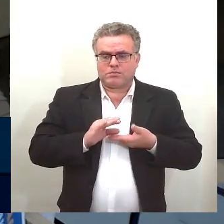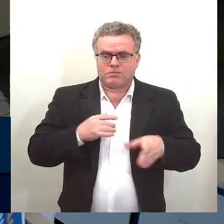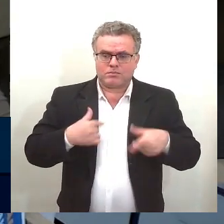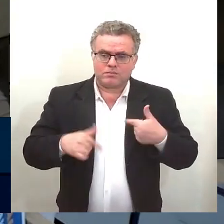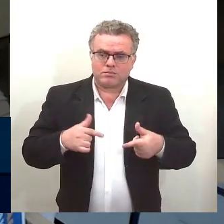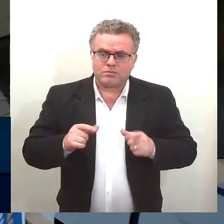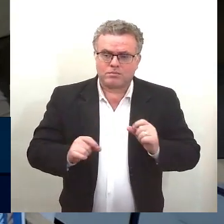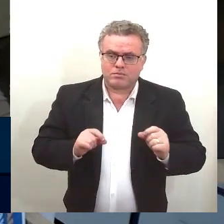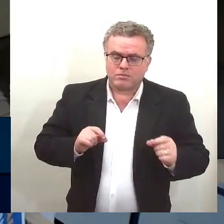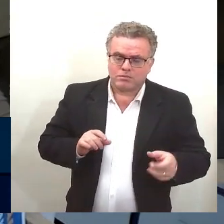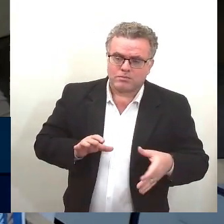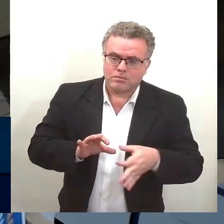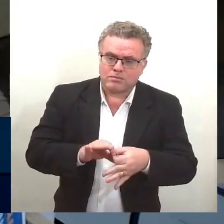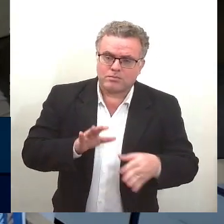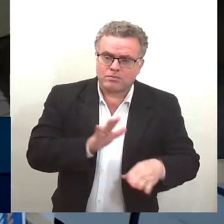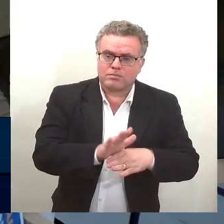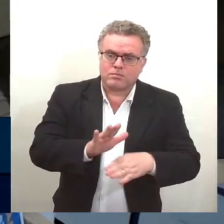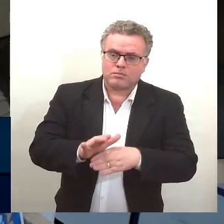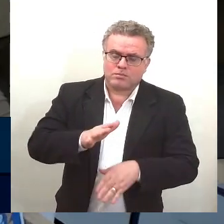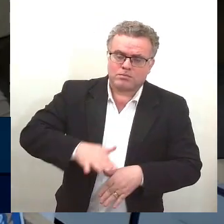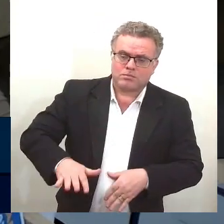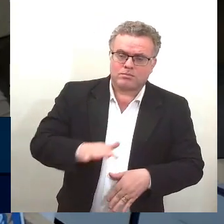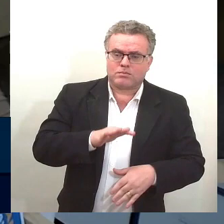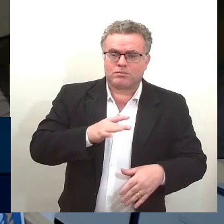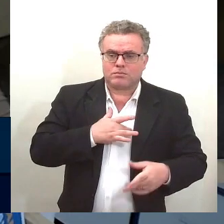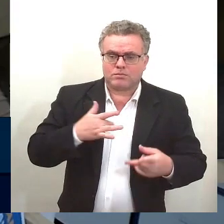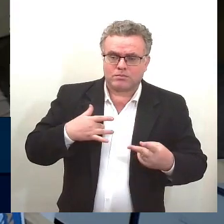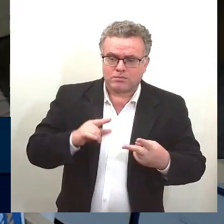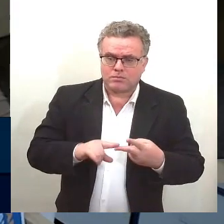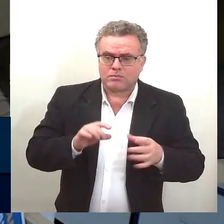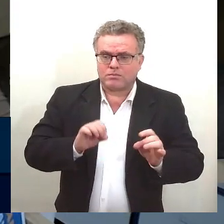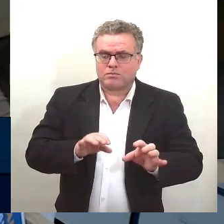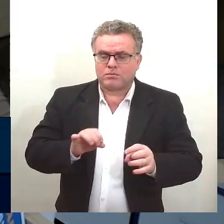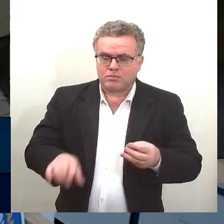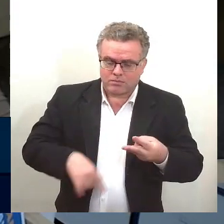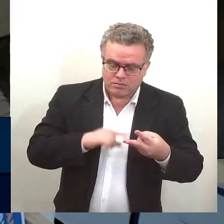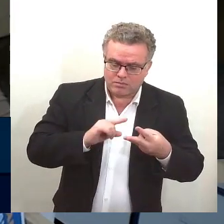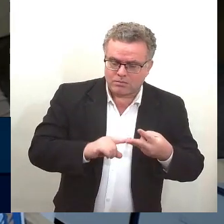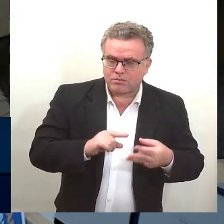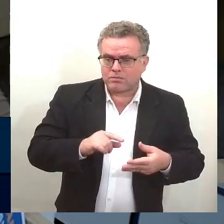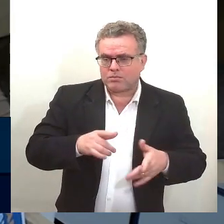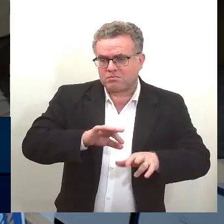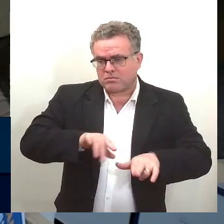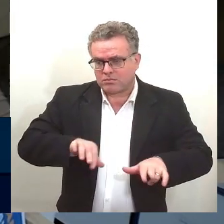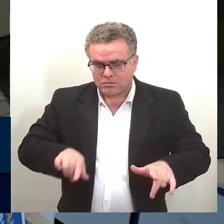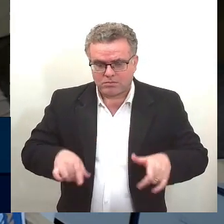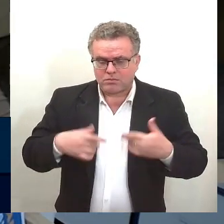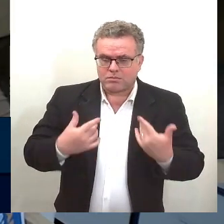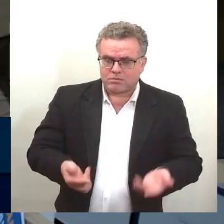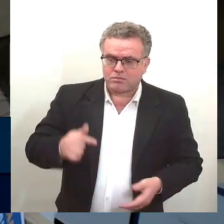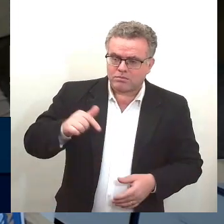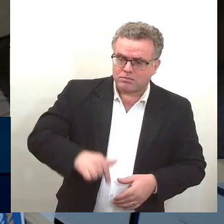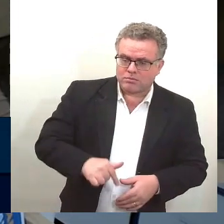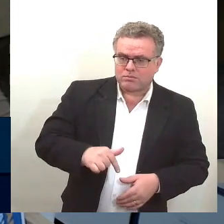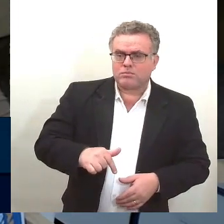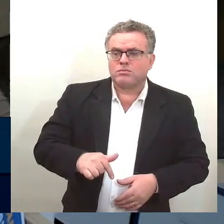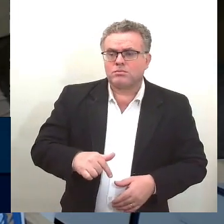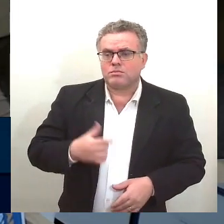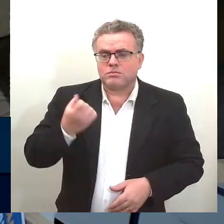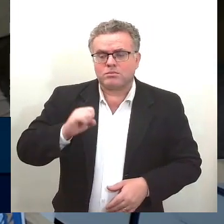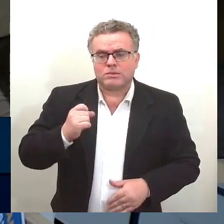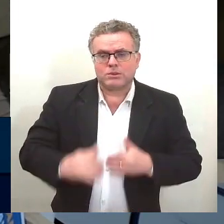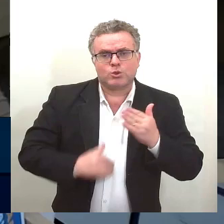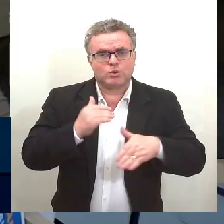educação, que vão fazer com que o nosso estado trabalhe, cresça e as pessoas tenham ainda mais orgulho